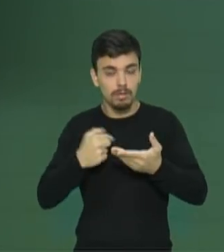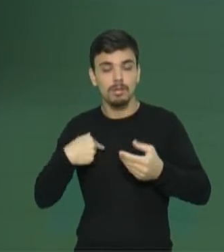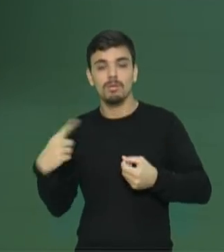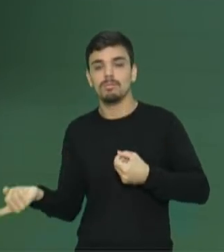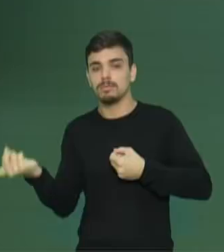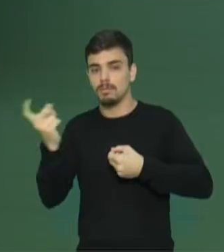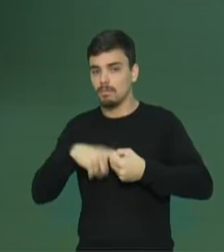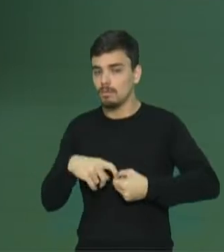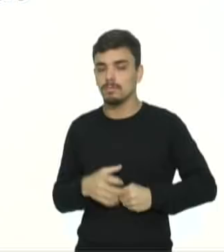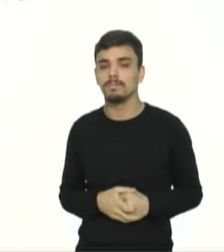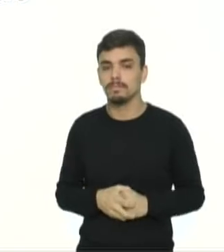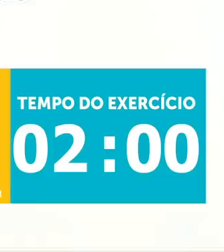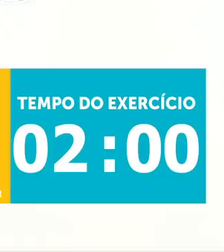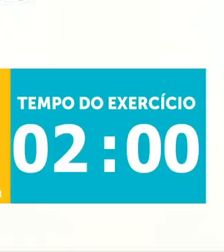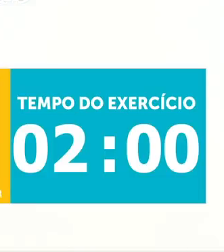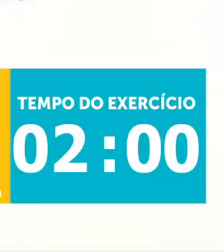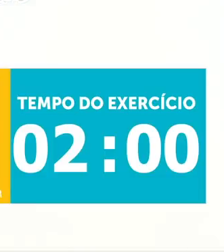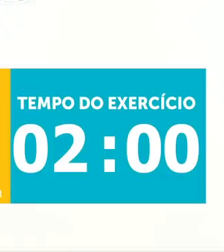já retorno.